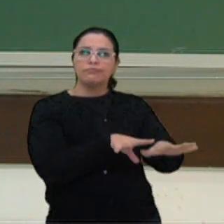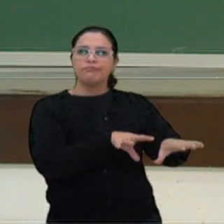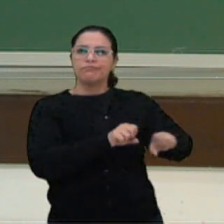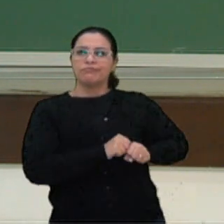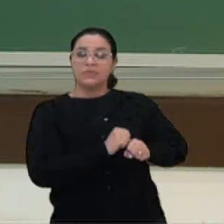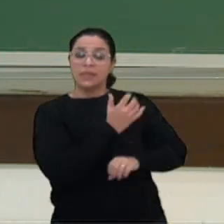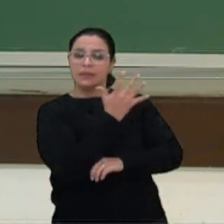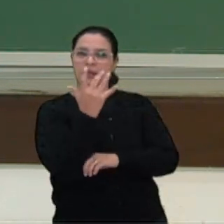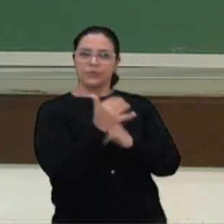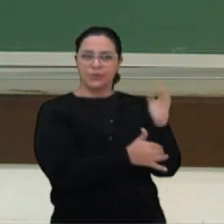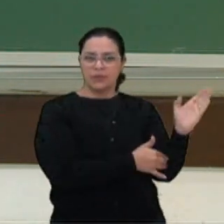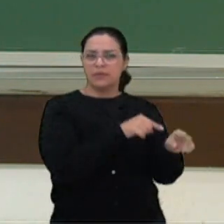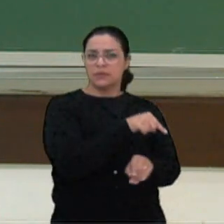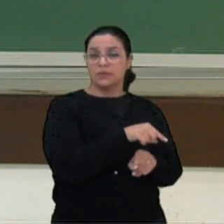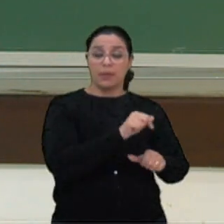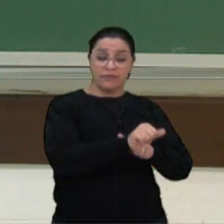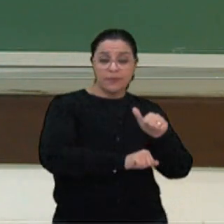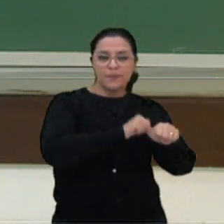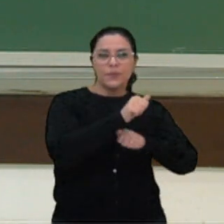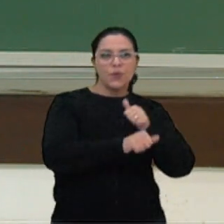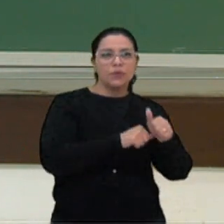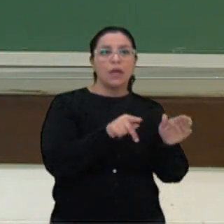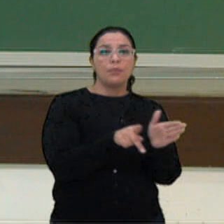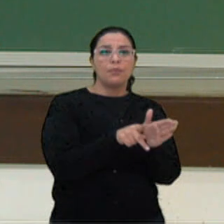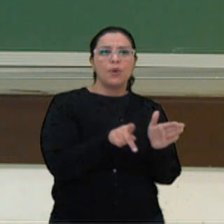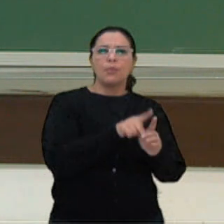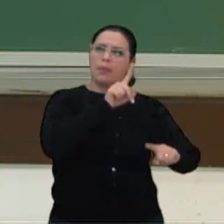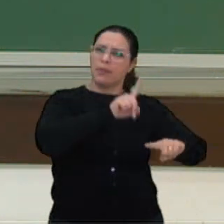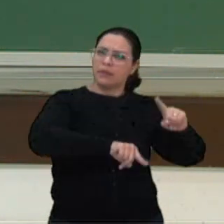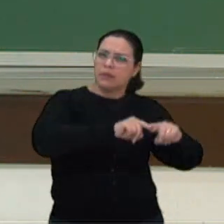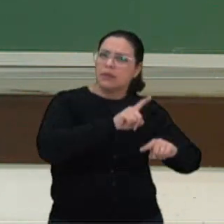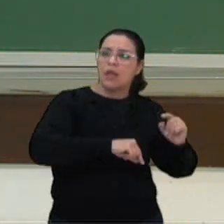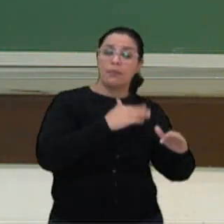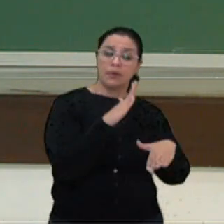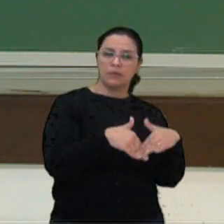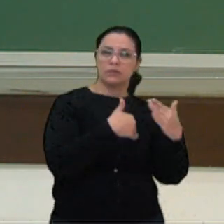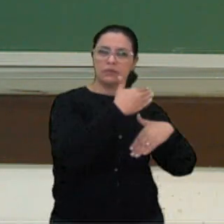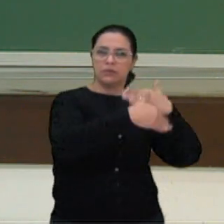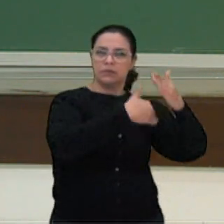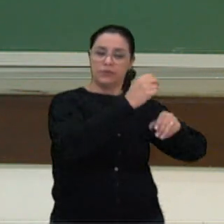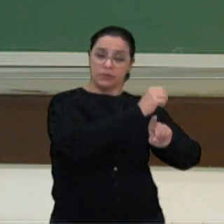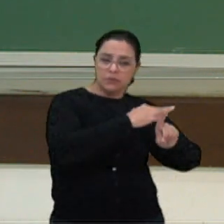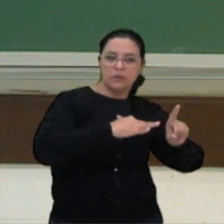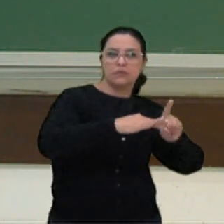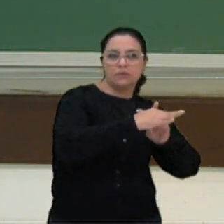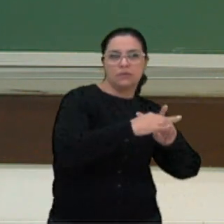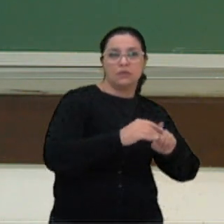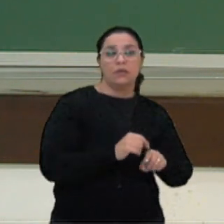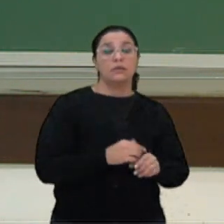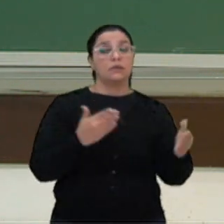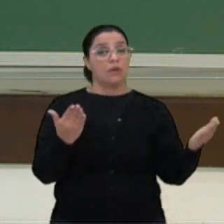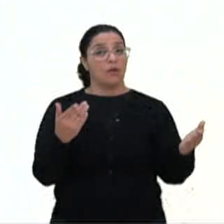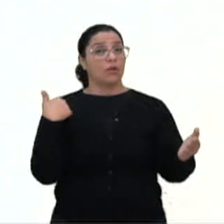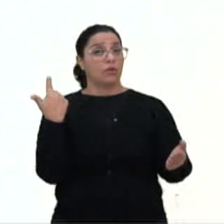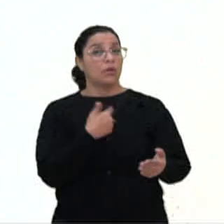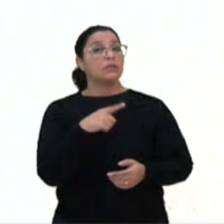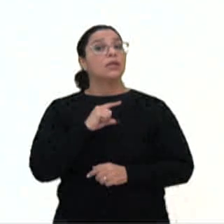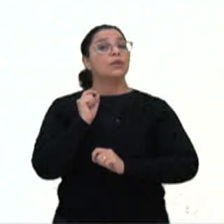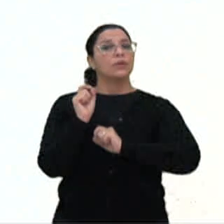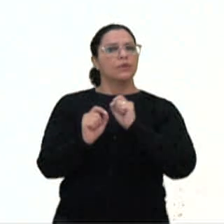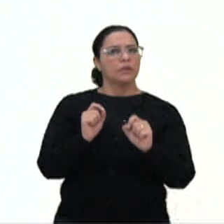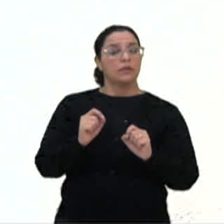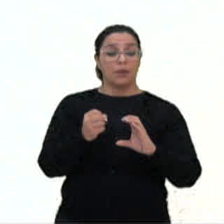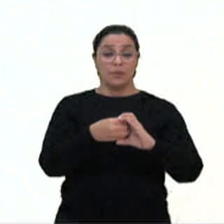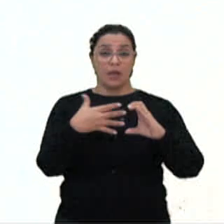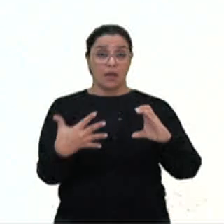meios naturais, de transformação desses meios para o desenvolvimento das sociedades, então nós vamos ter o quê?